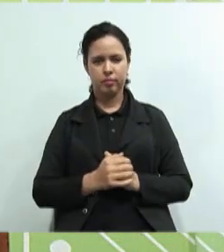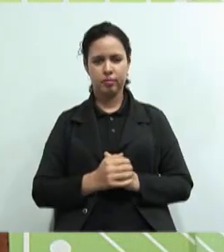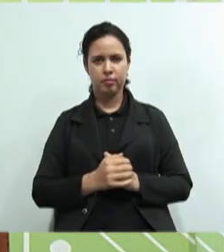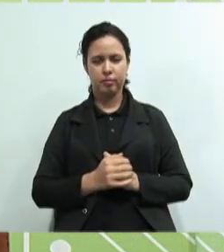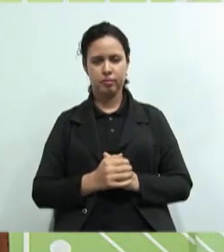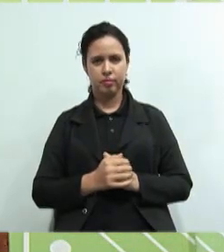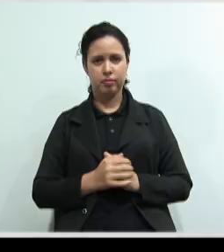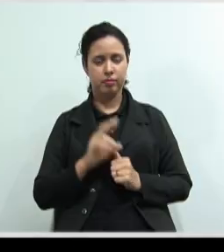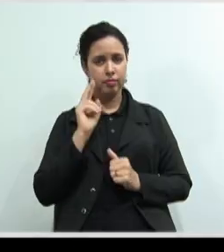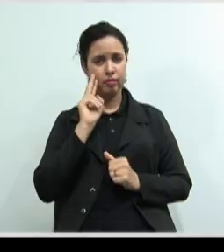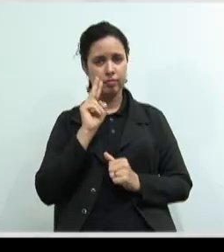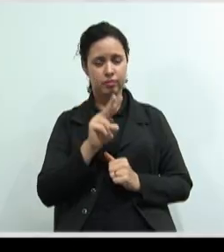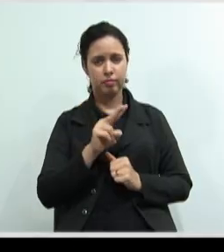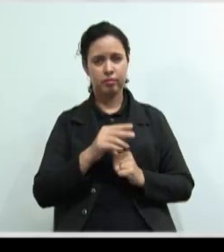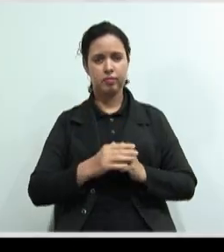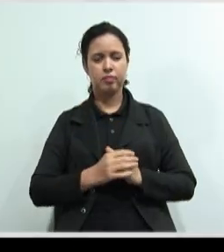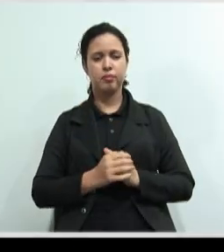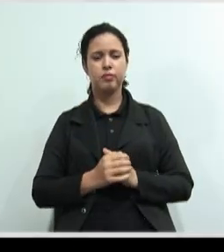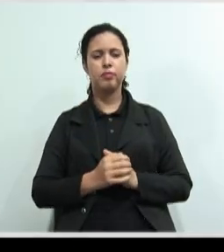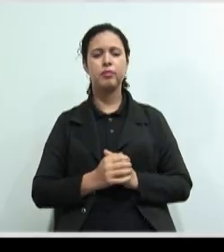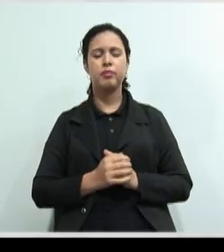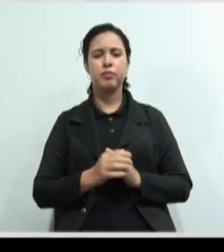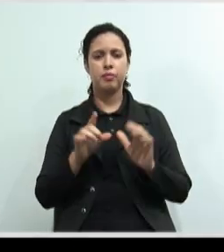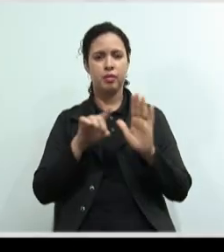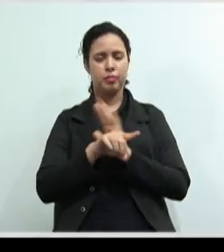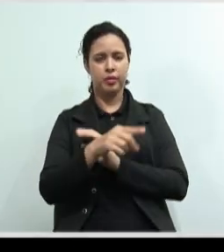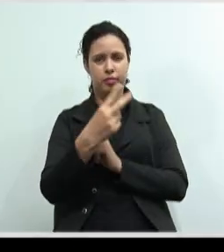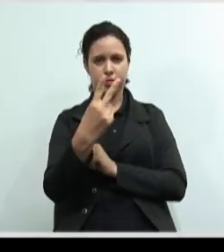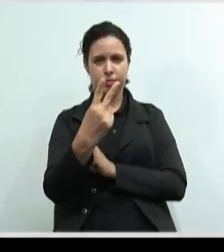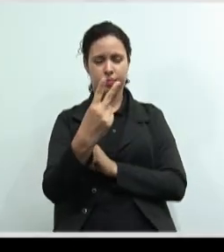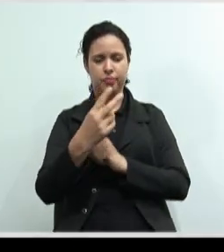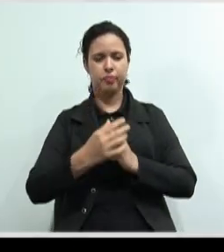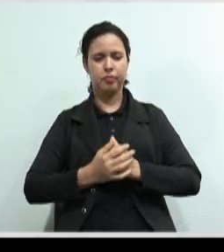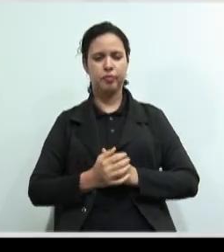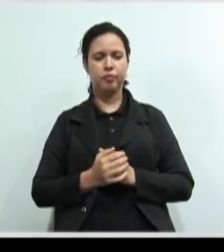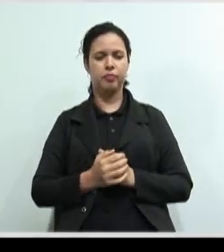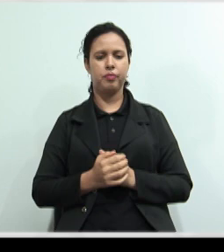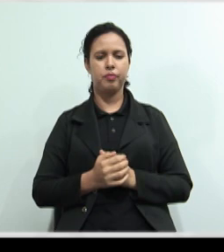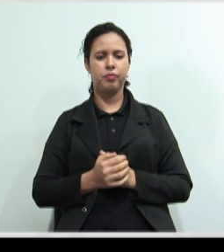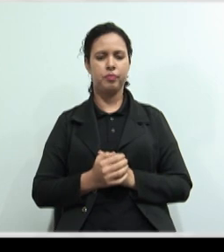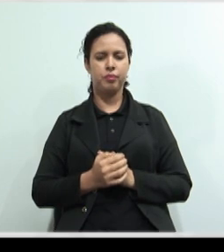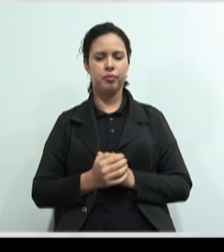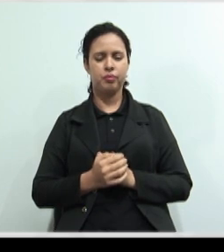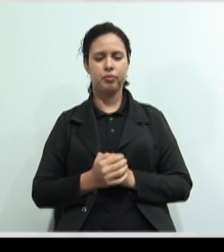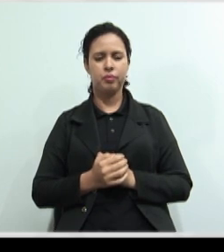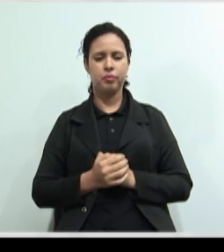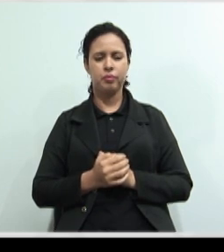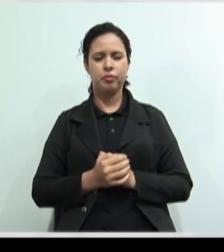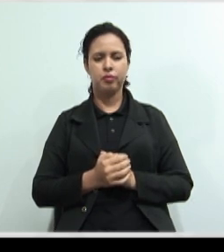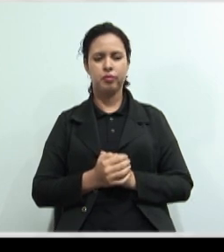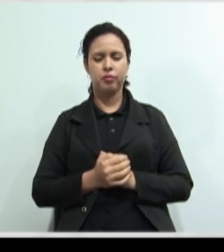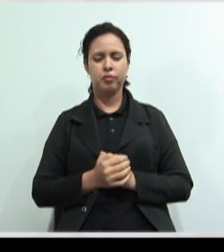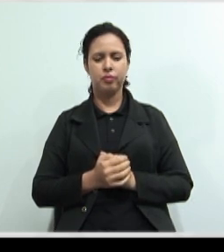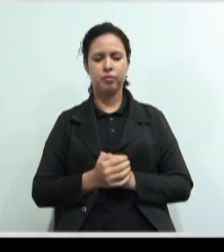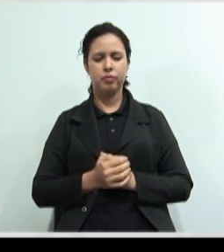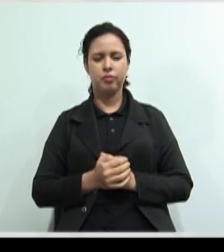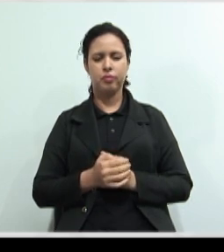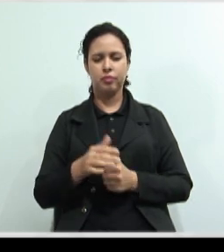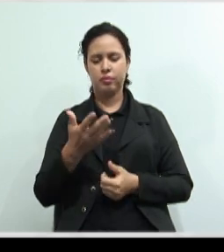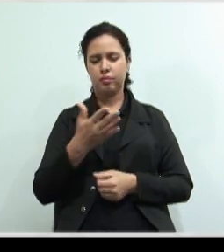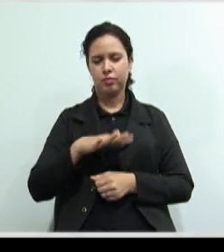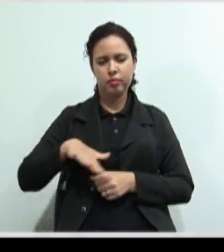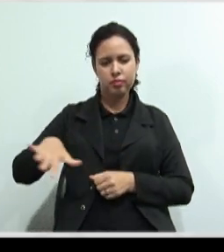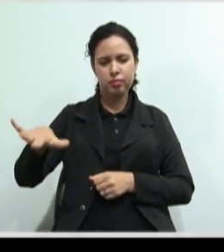número 2? Lendo aqui no slide. A pergunta é assim: numa comercialização com participação